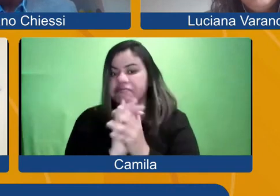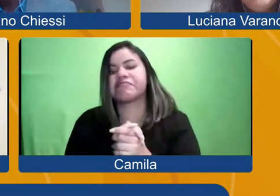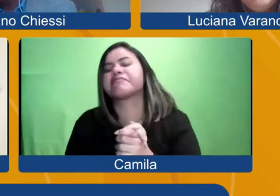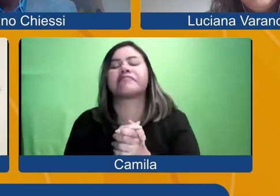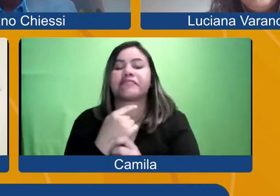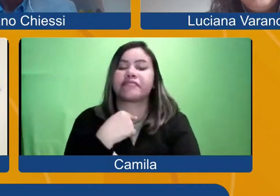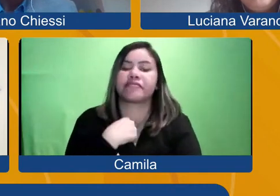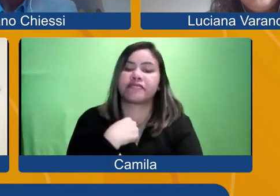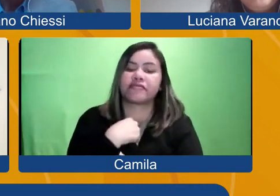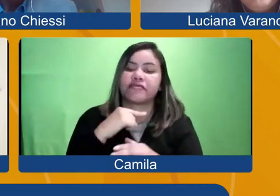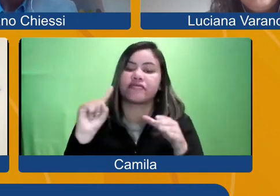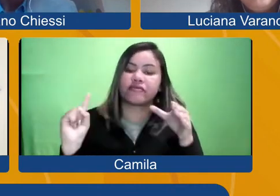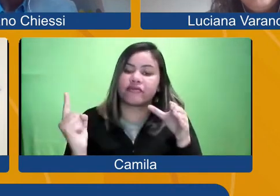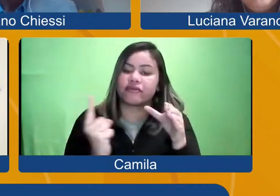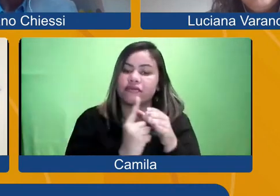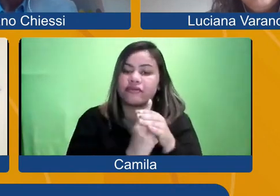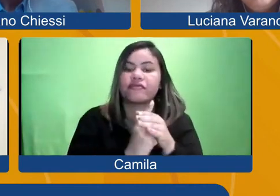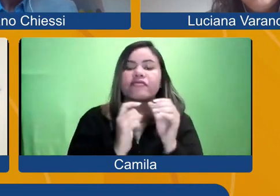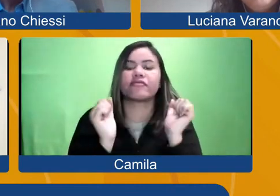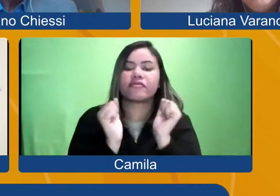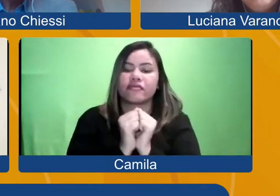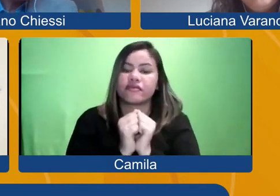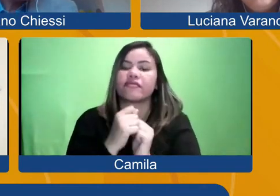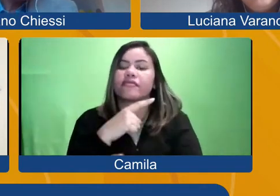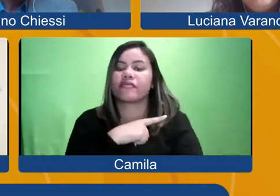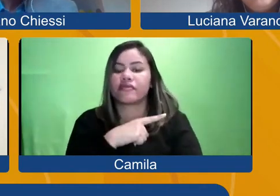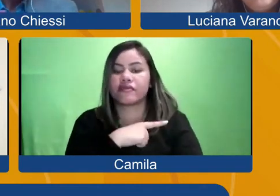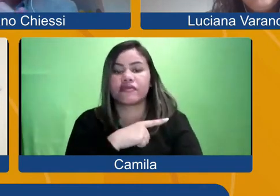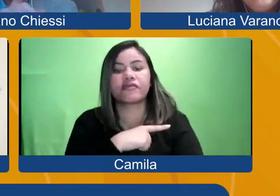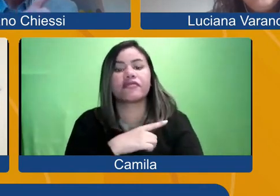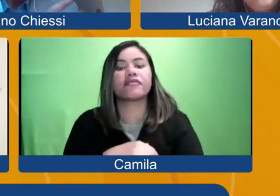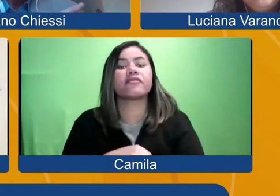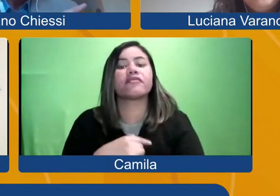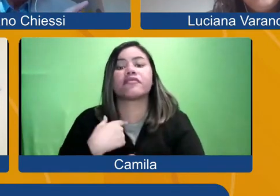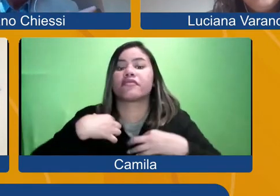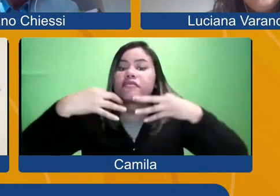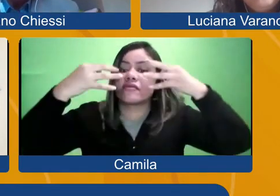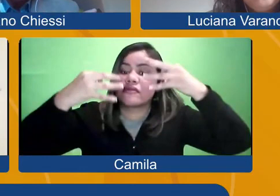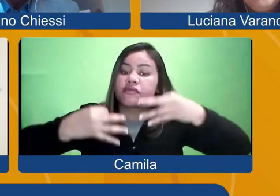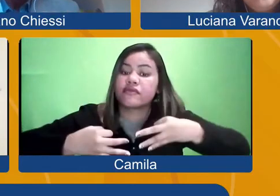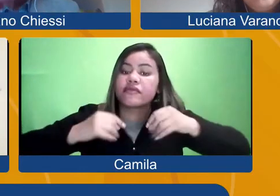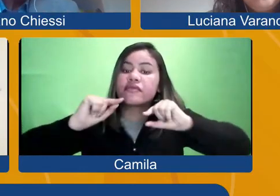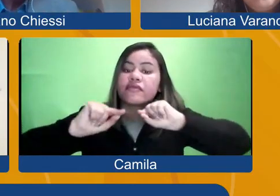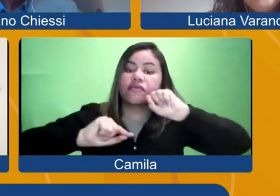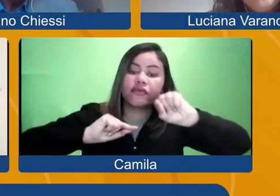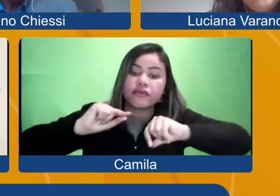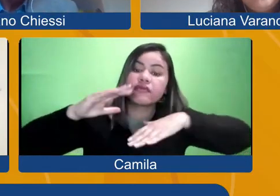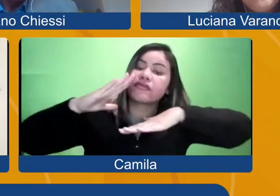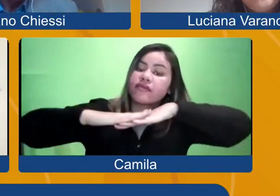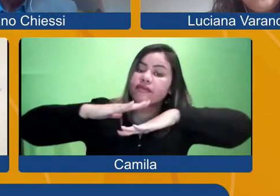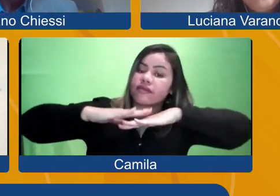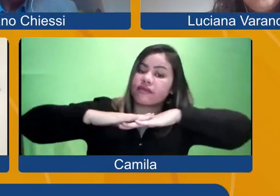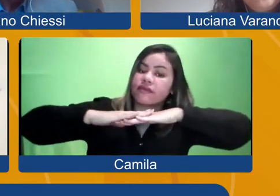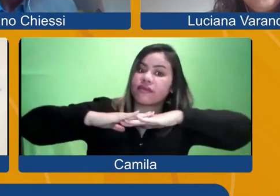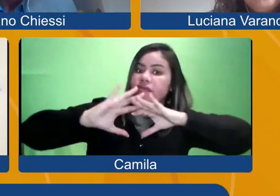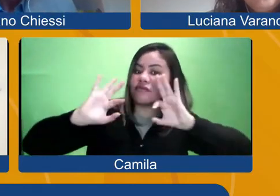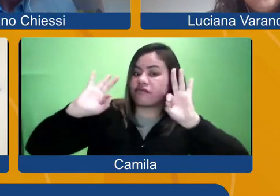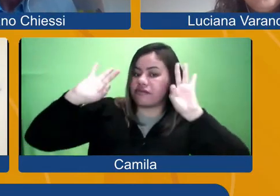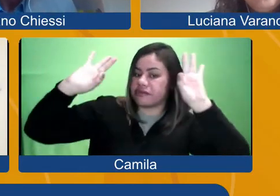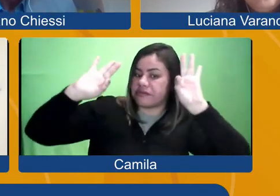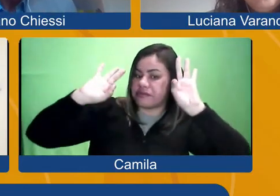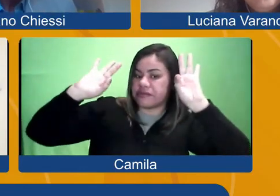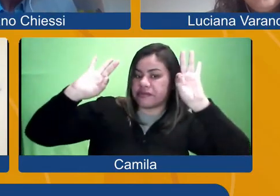participo de exemplos desse tipo e tenho certeza que as medidas, com medidas top-down